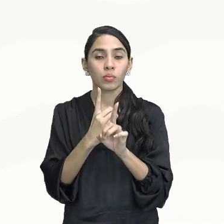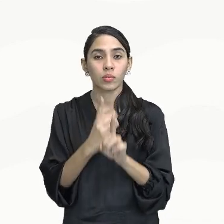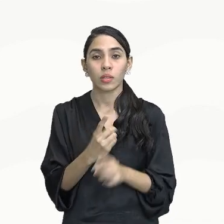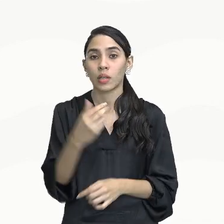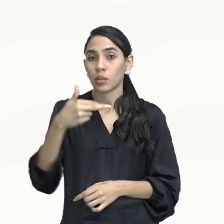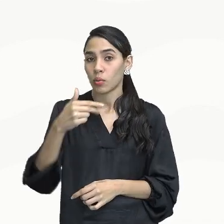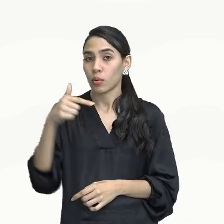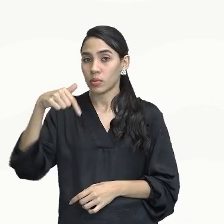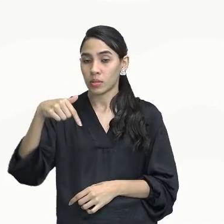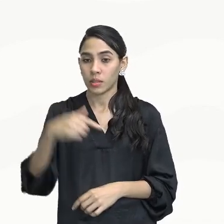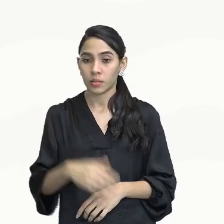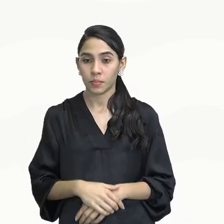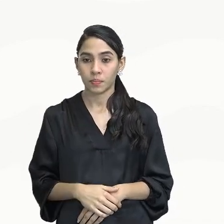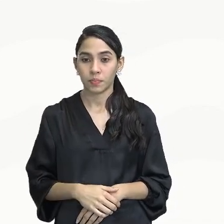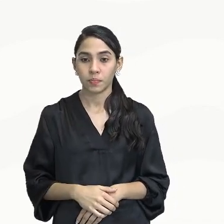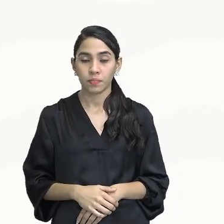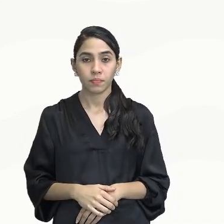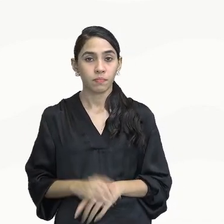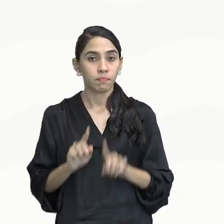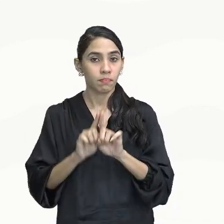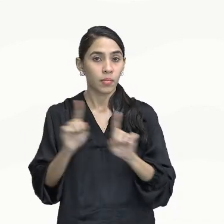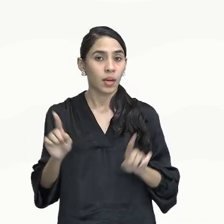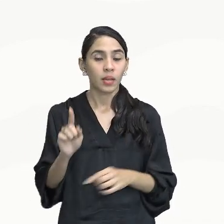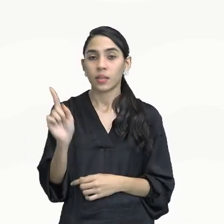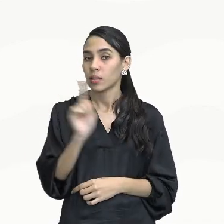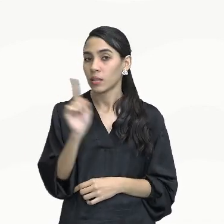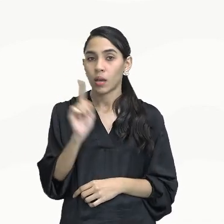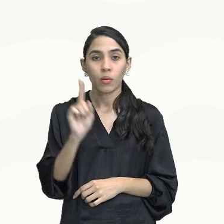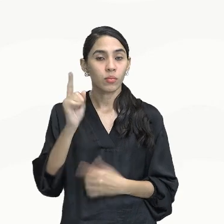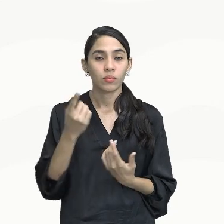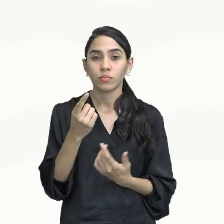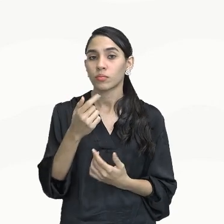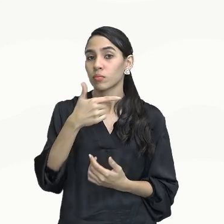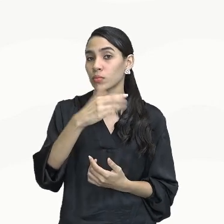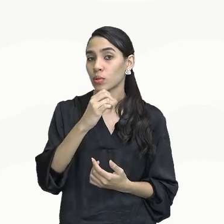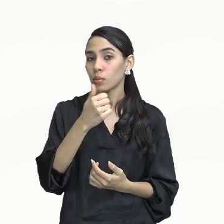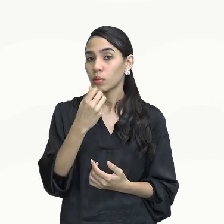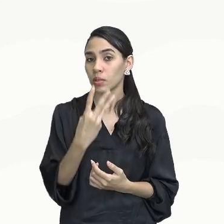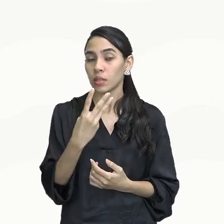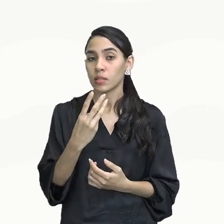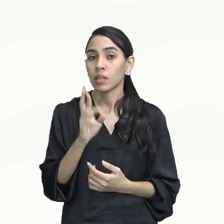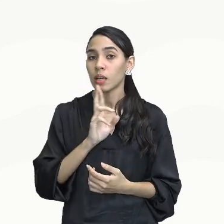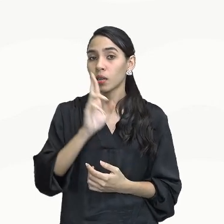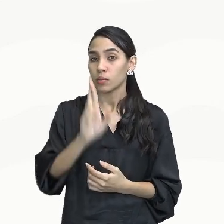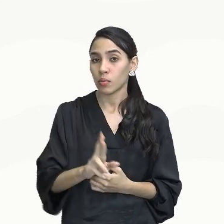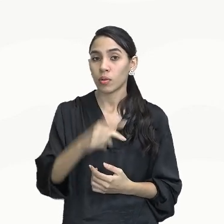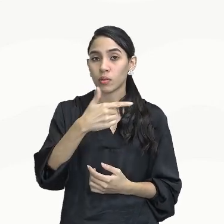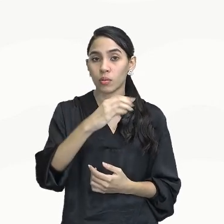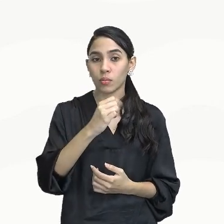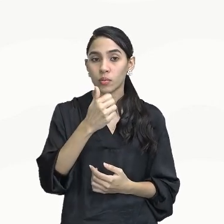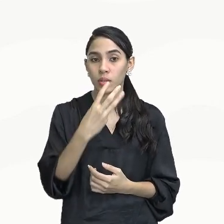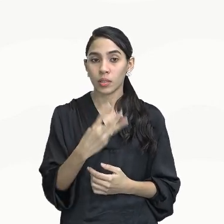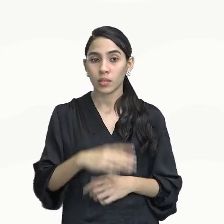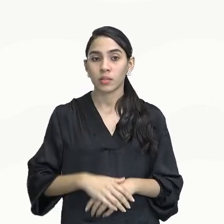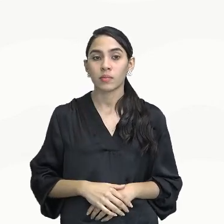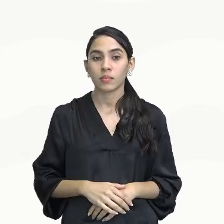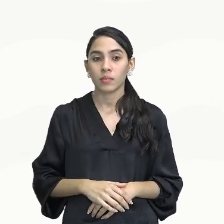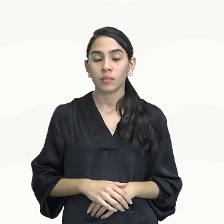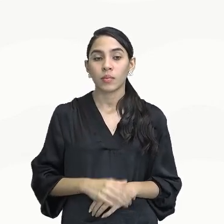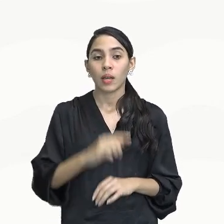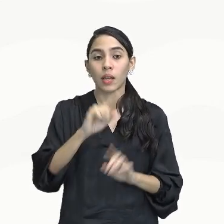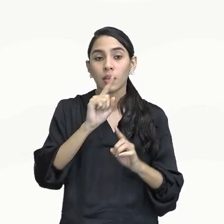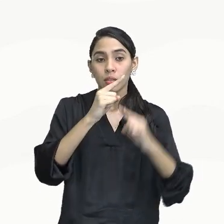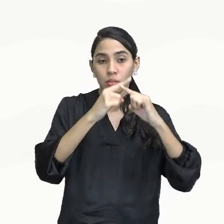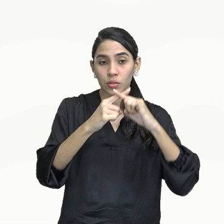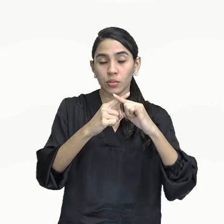igual a 7, mas ainda não é o valor de 2013. O valor de 2013 é x menos